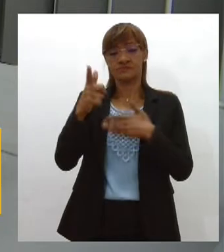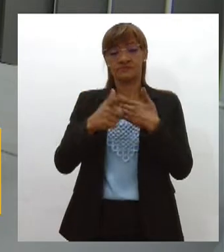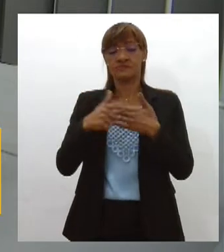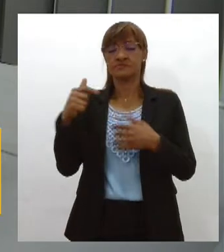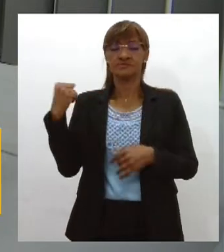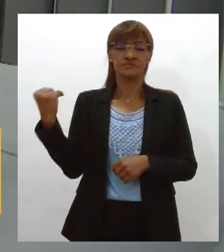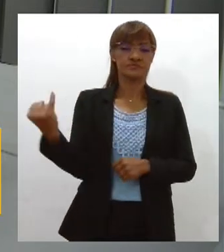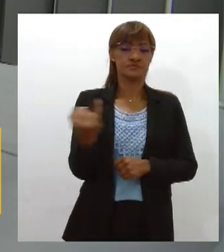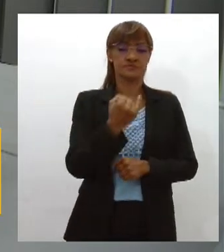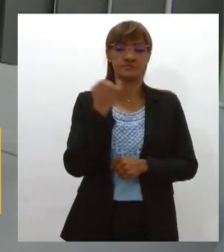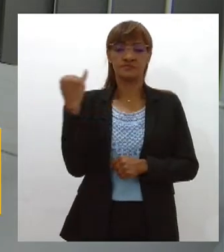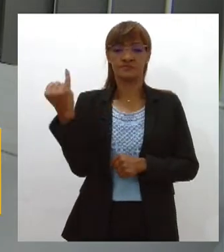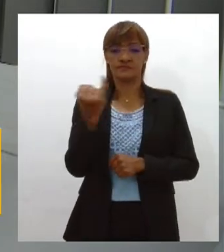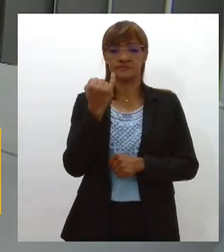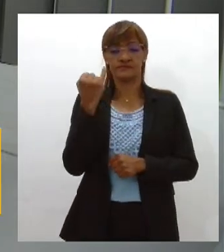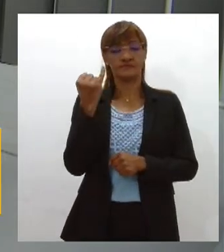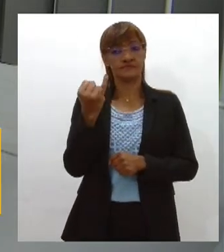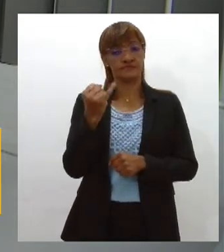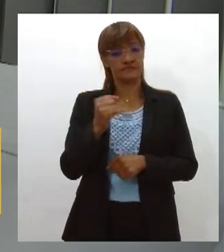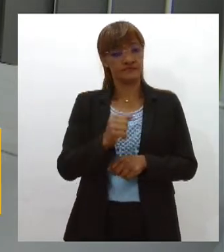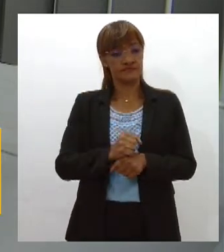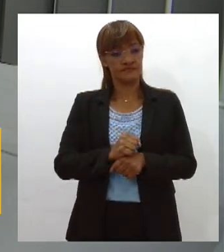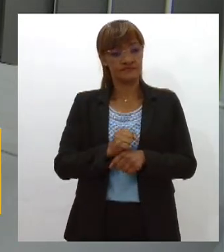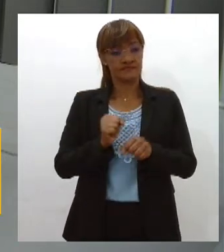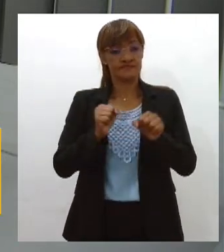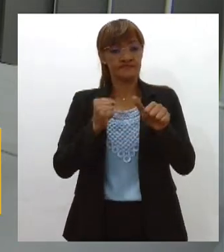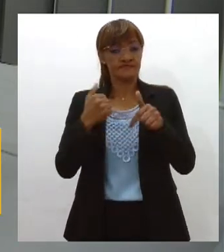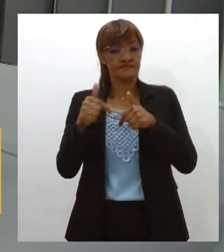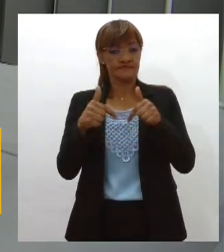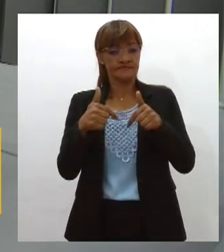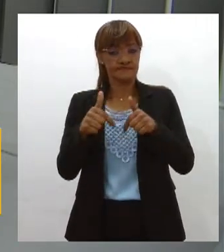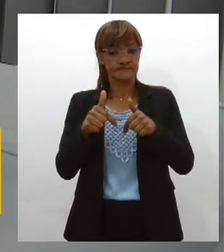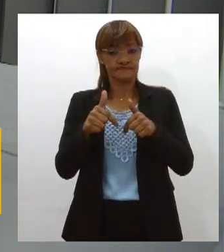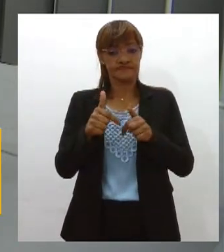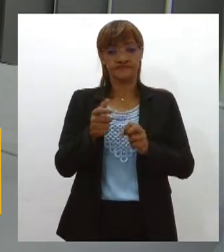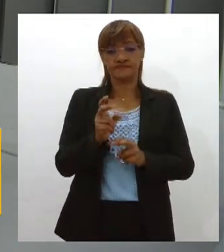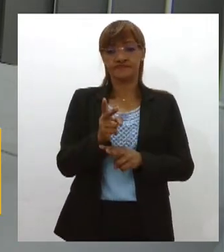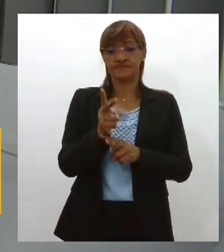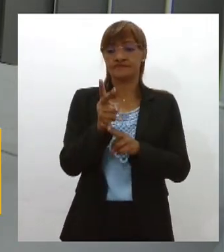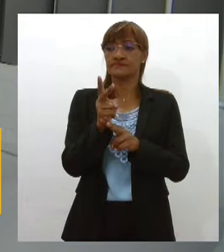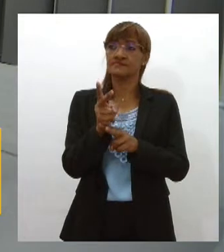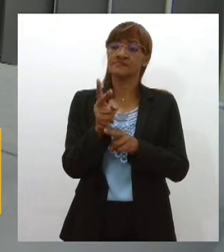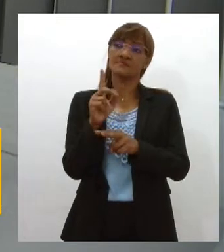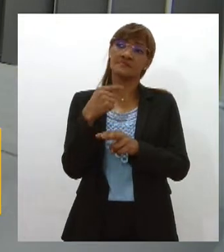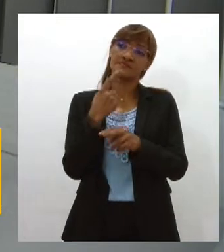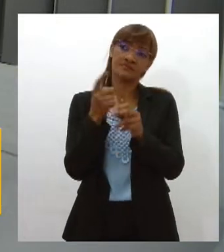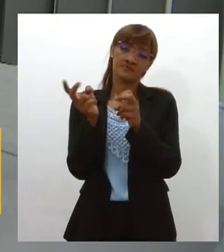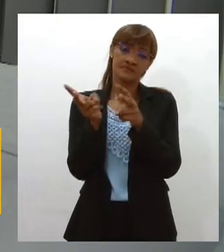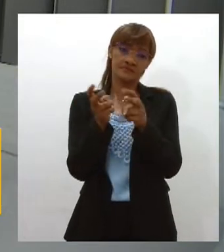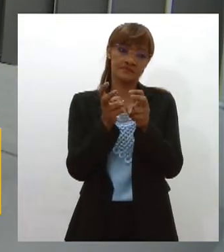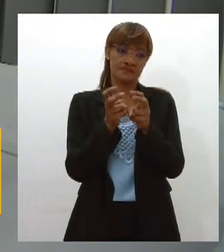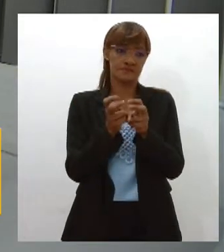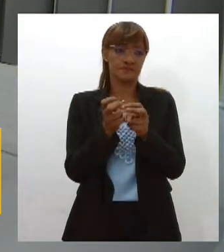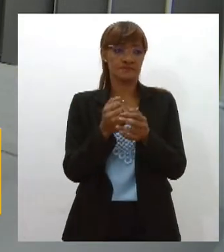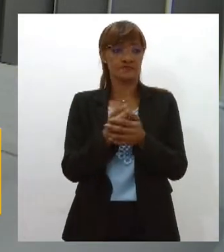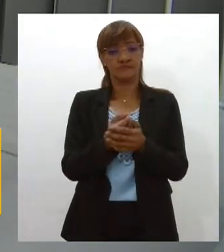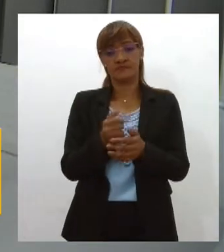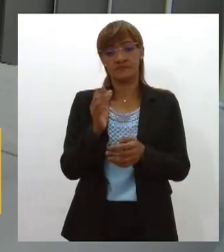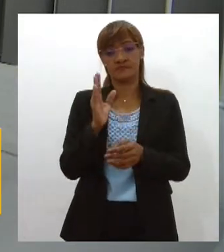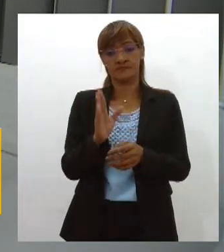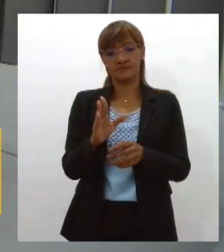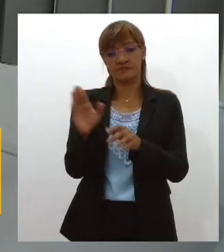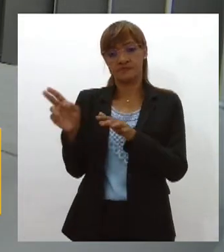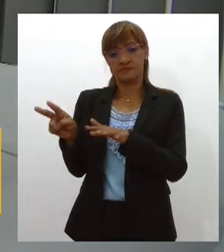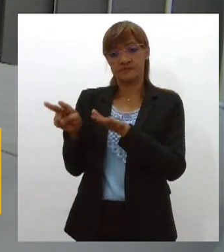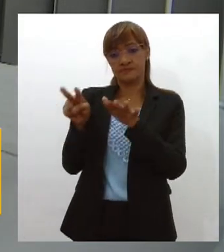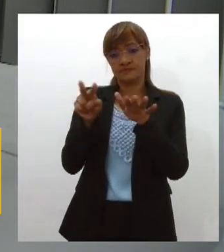e é um trabalho que é permanente. A gente observa os recenseadores não só em dias da semana, mas aos